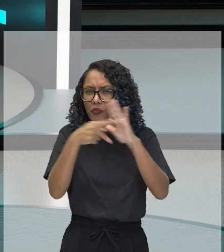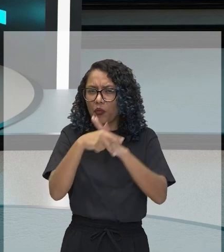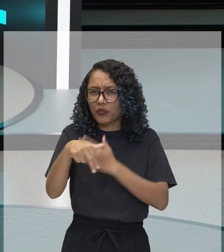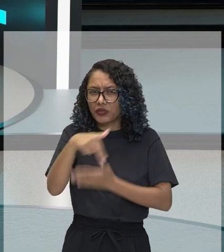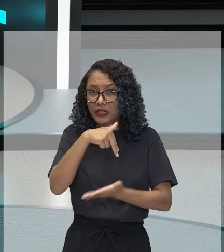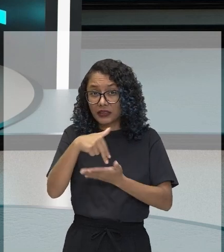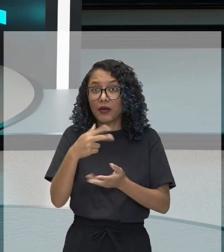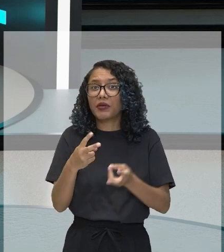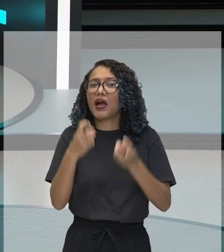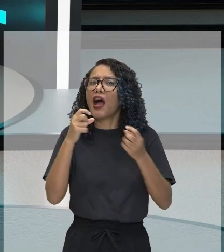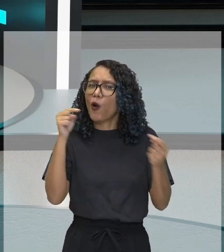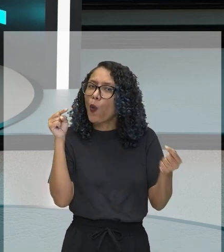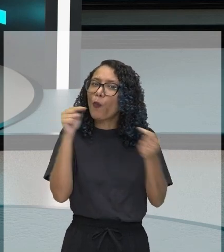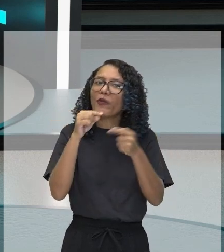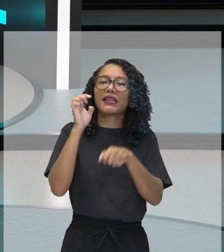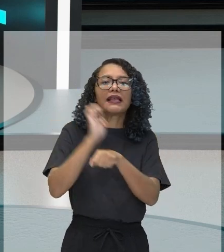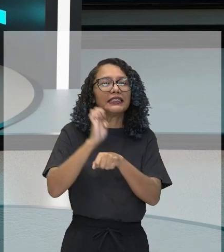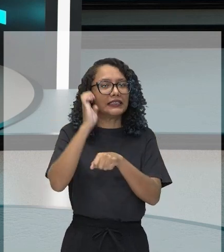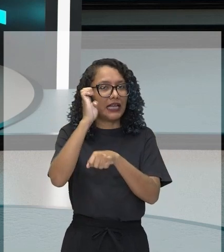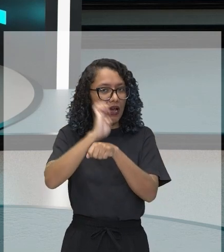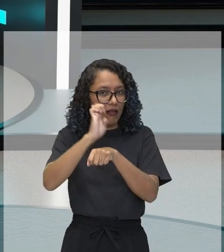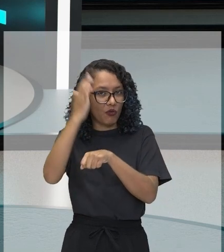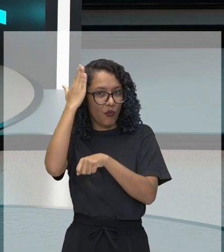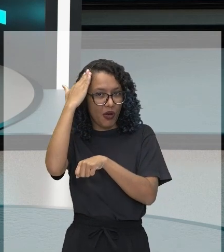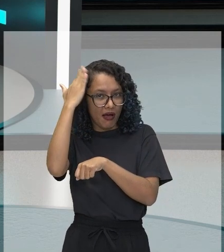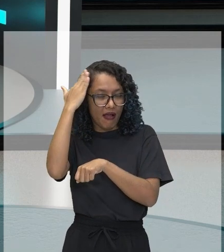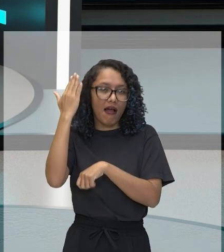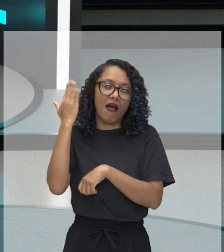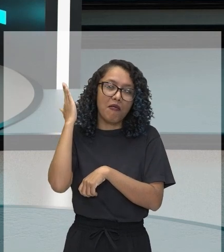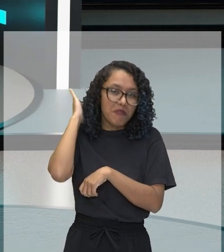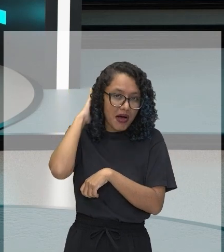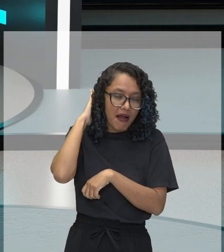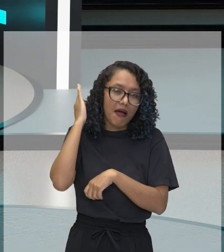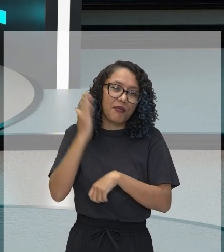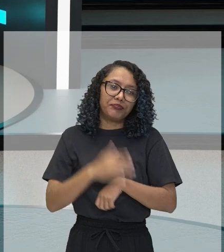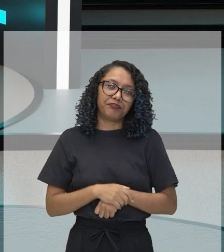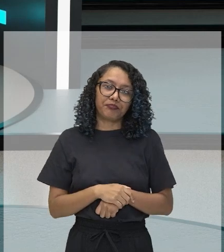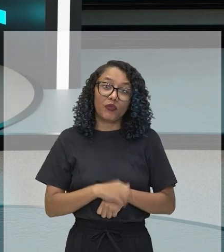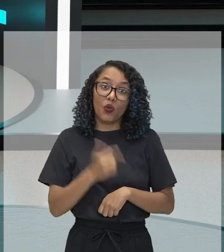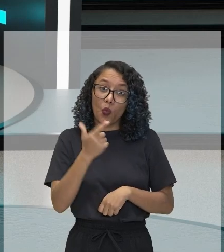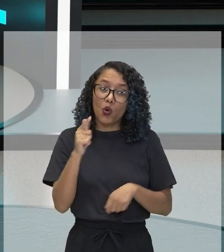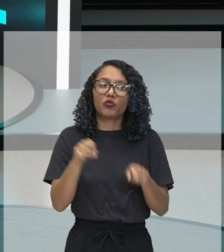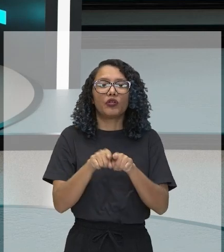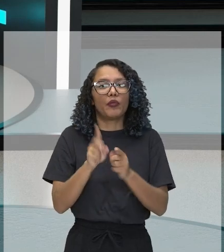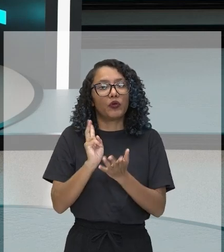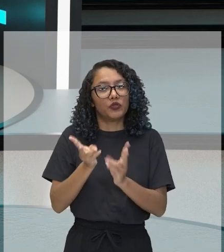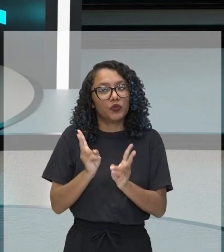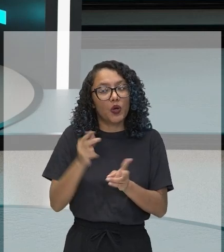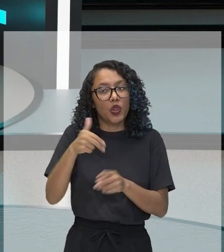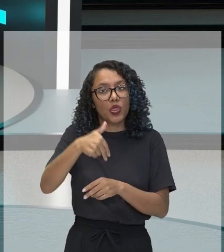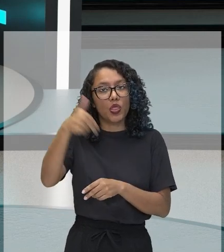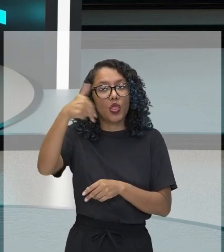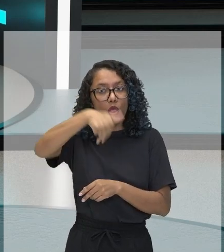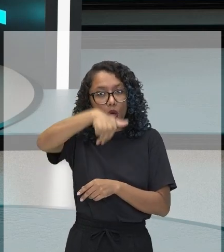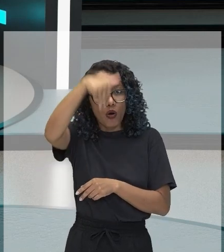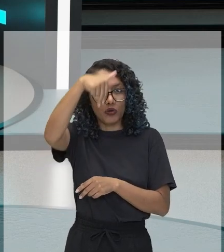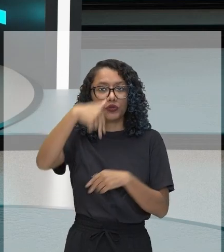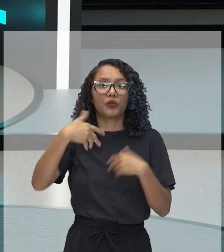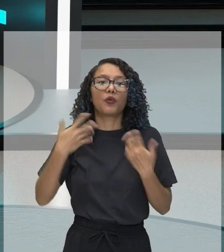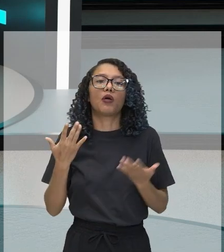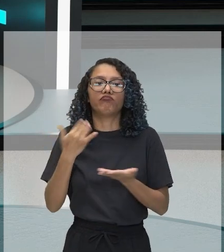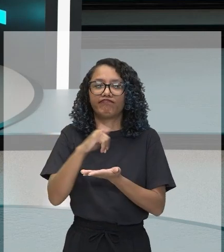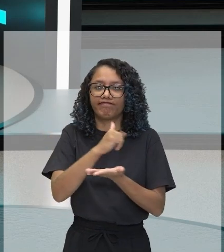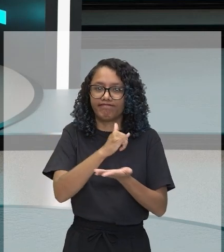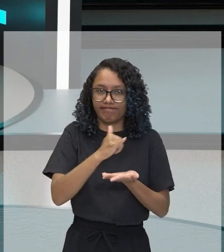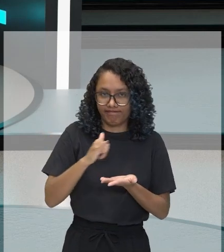estado do Pará. E vamos agora a uma outra região. Também no norte nós temos aqui o boi-bumbá, lá